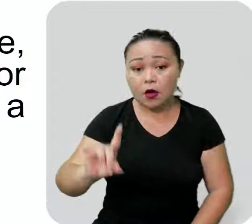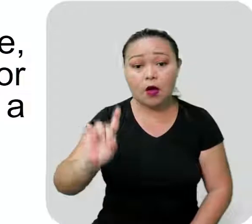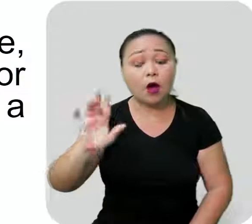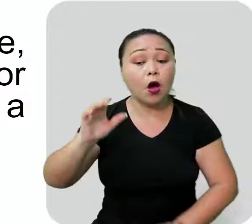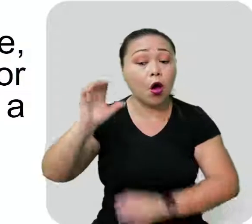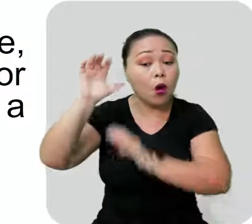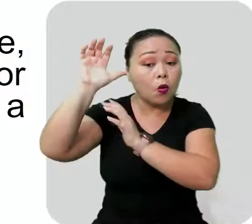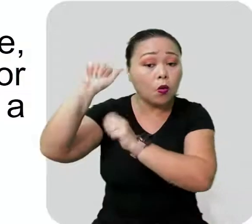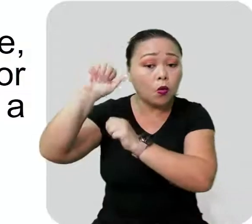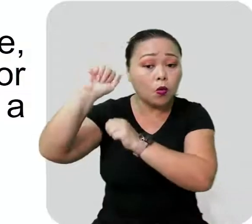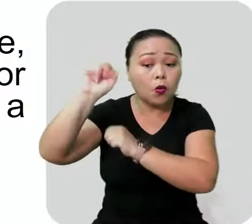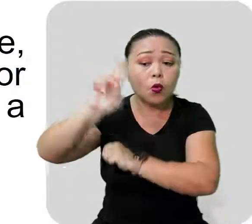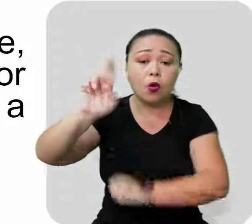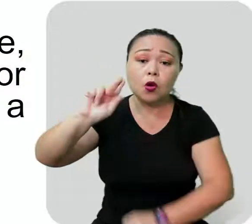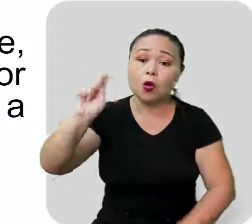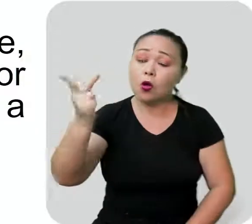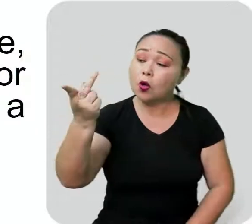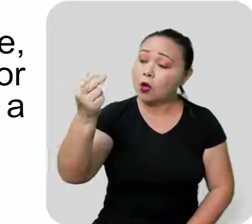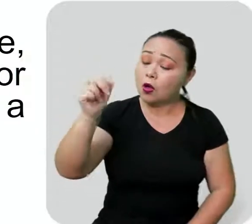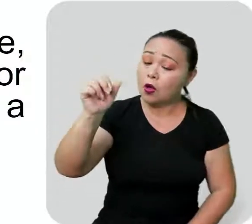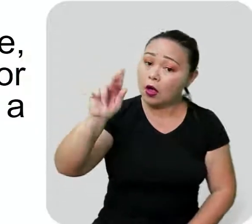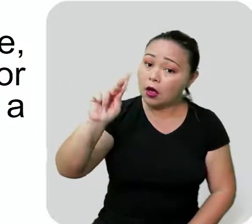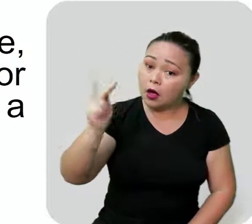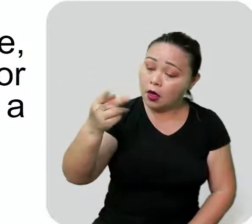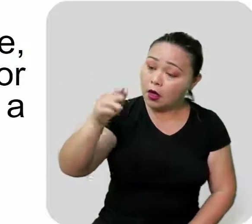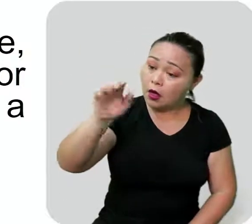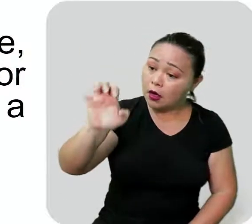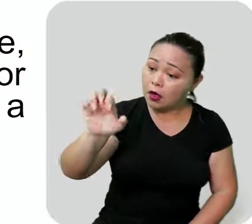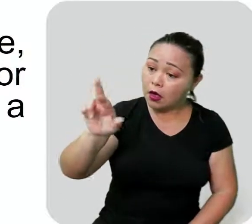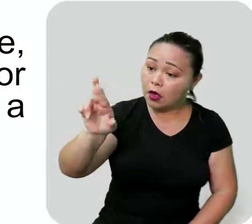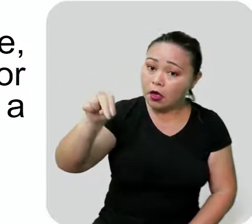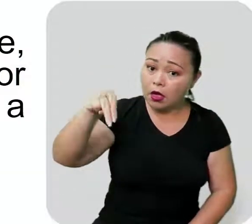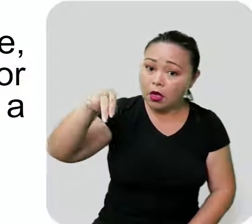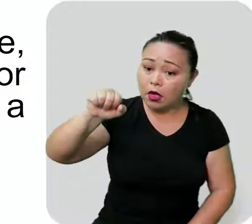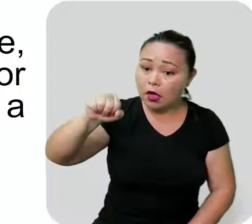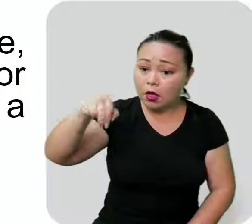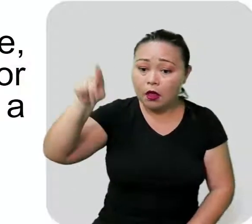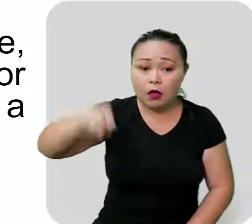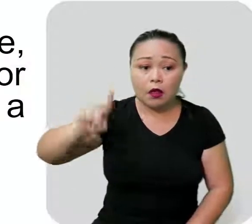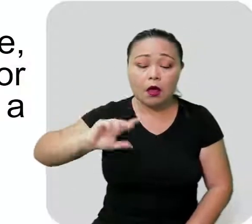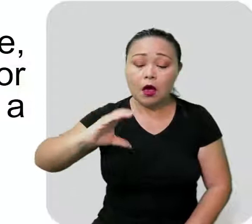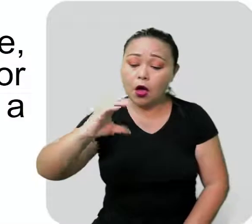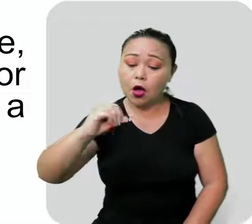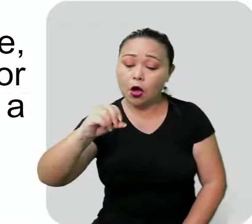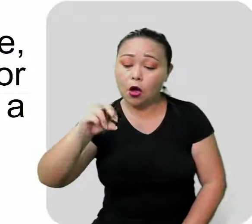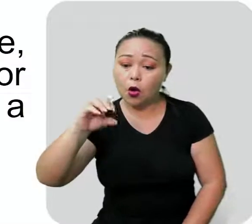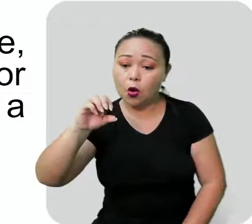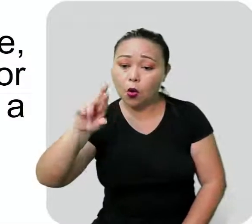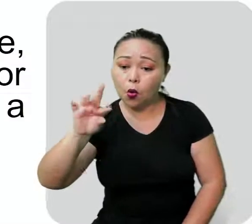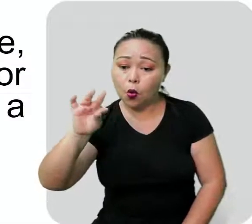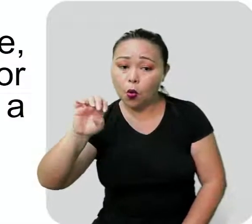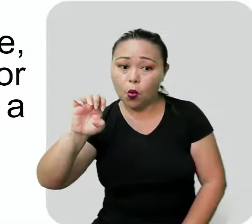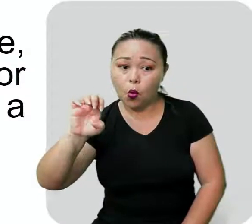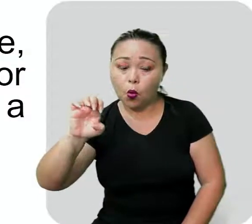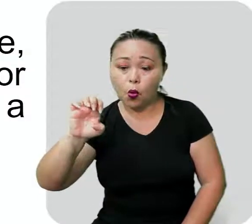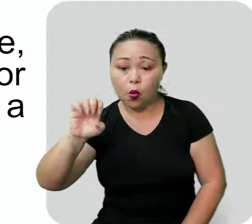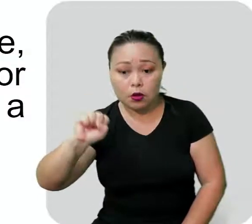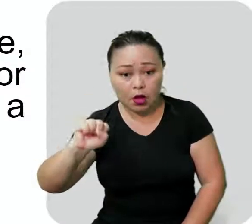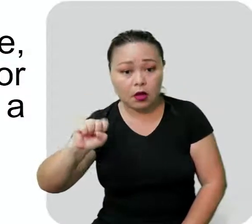pelo espanhol Hernando Cortez que desenvolveu na península de Yucatán